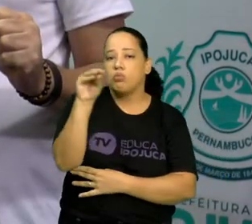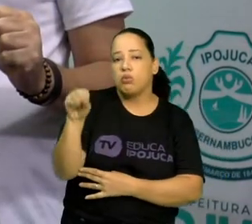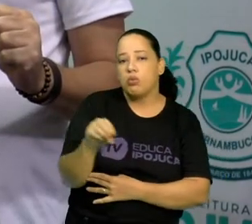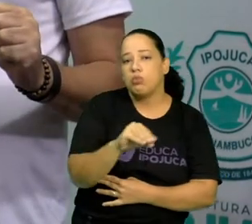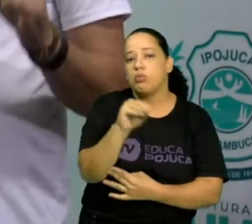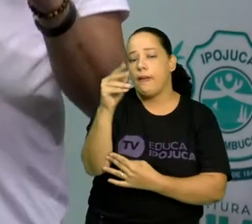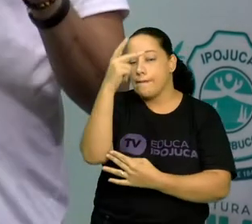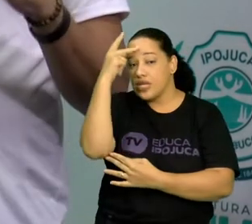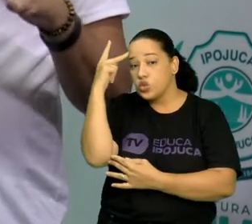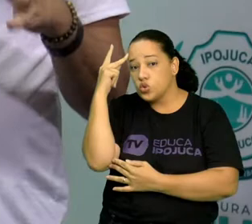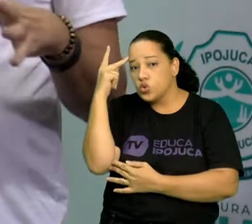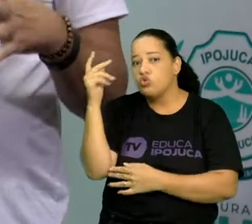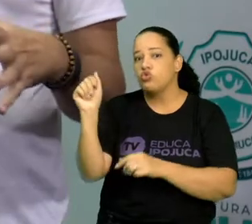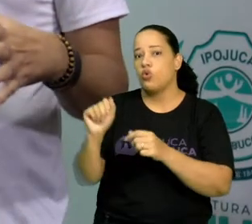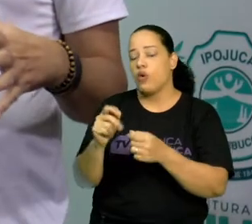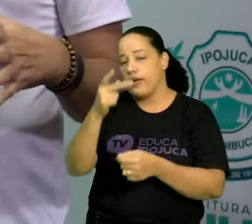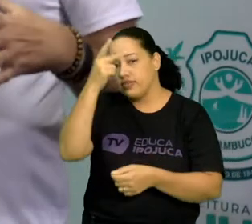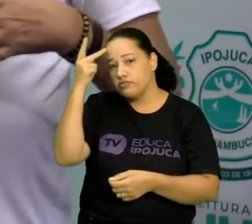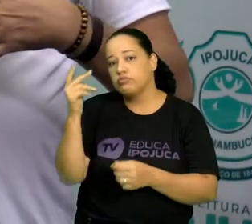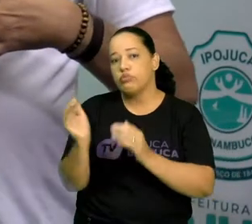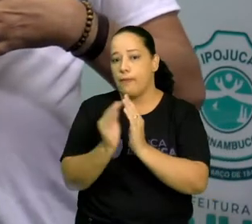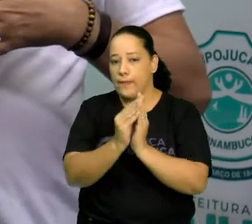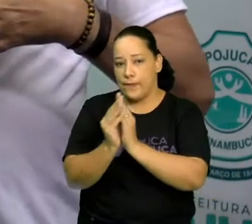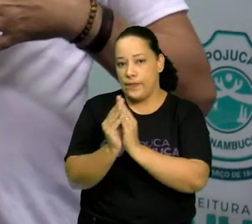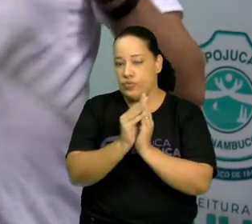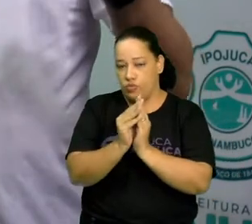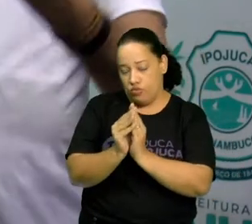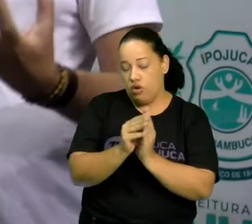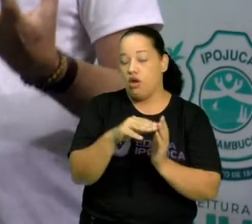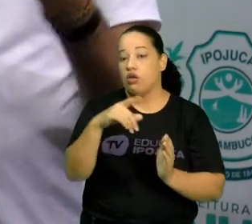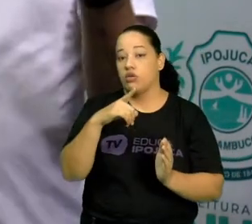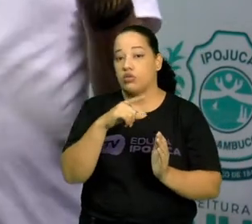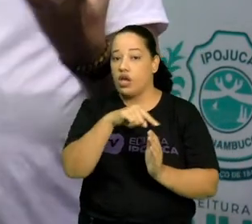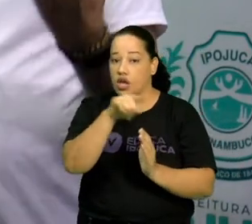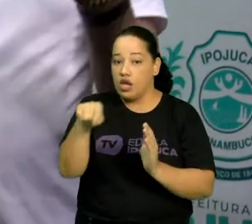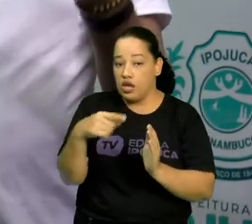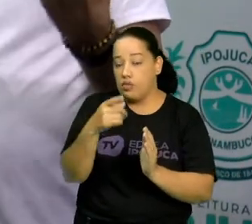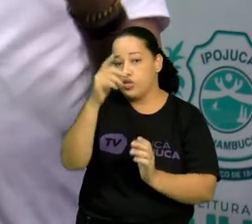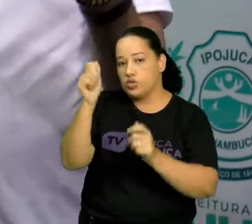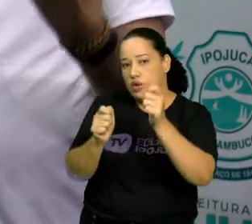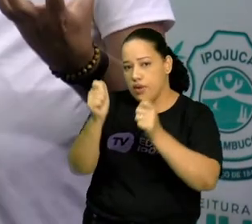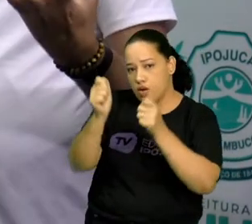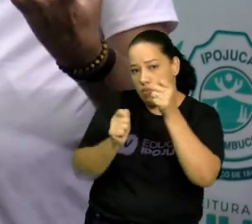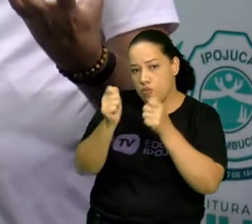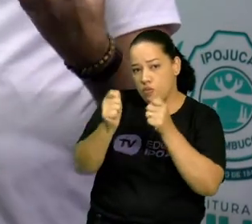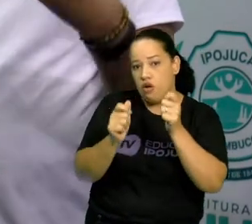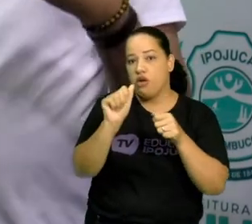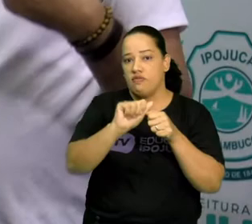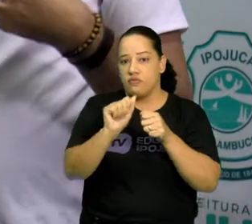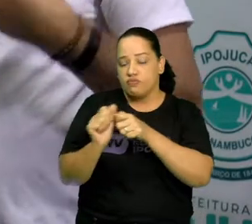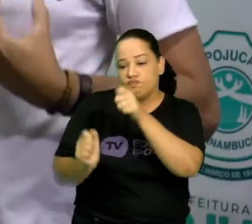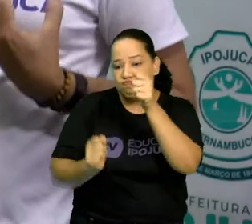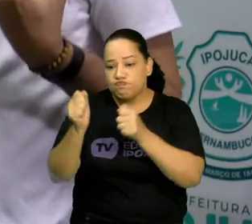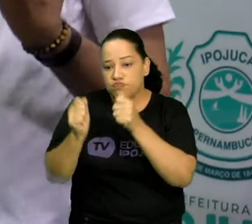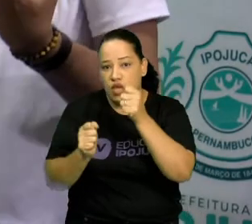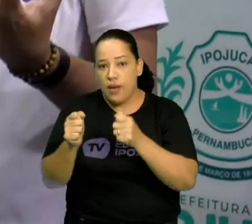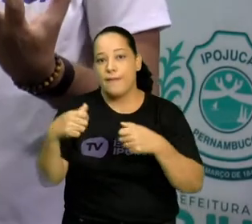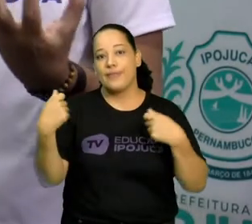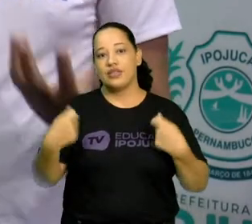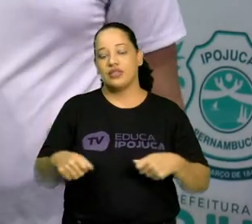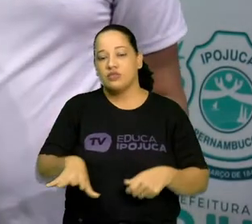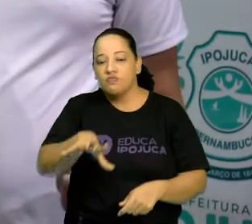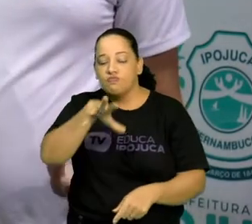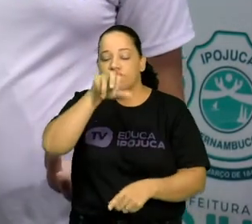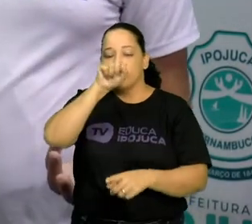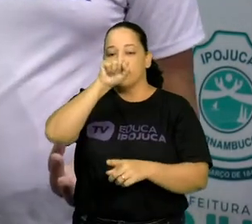manipulador. Os bonequeiros dizem, inclusive, que quando a gente está manipulando os bonecos numa apresentação, a gente precisa